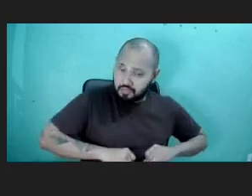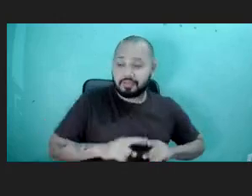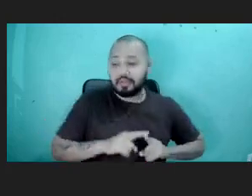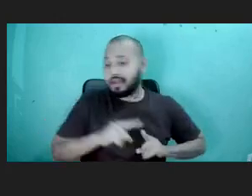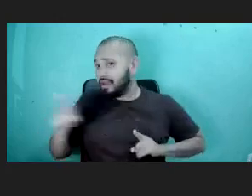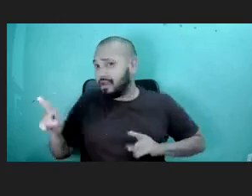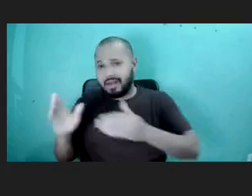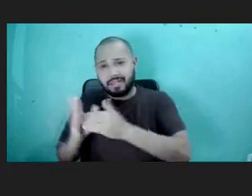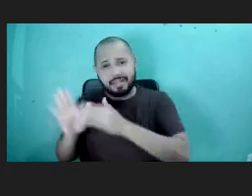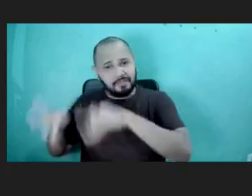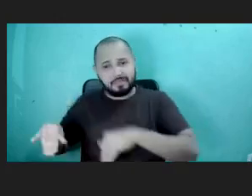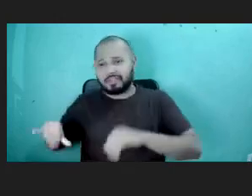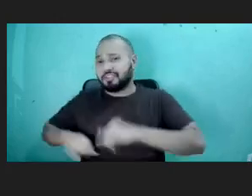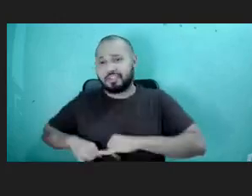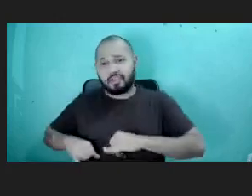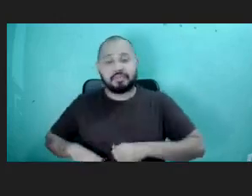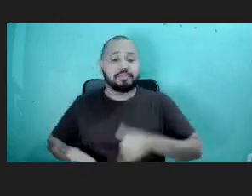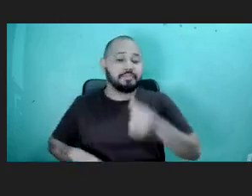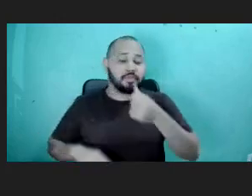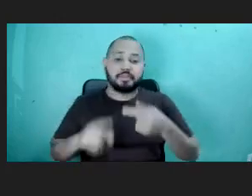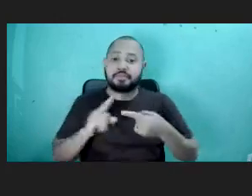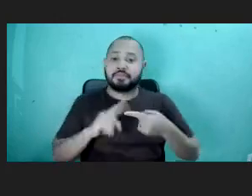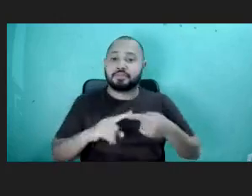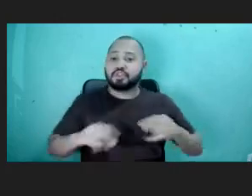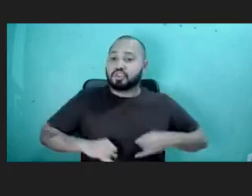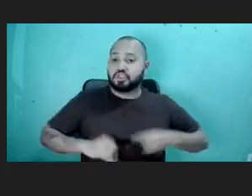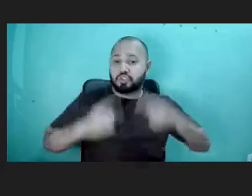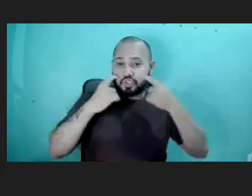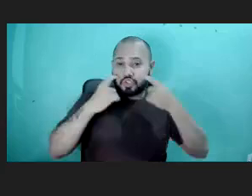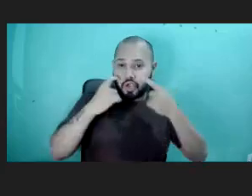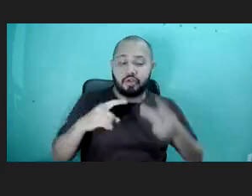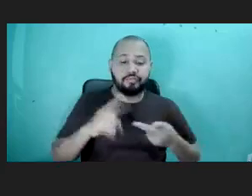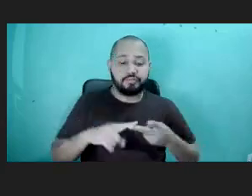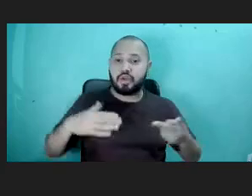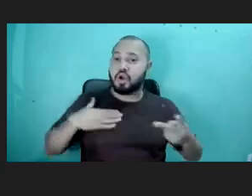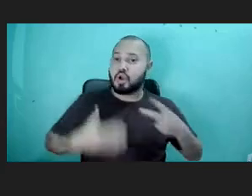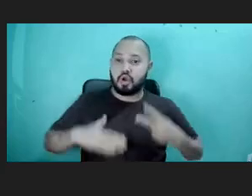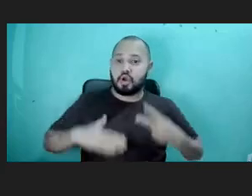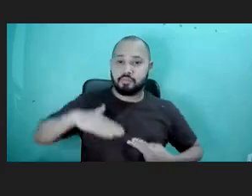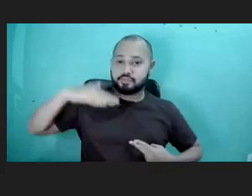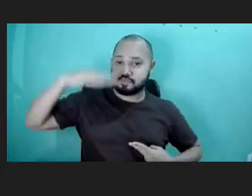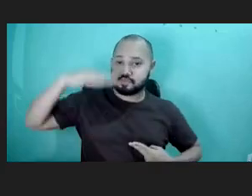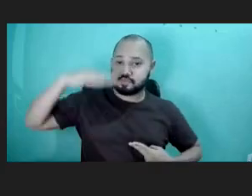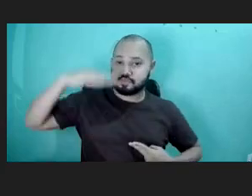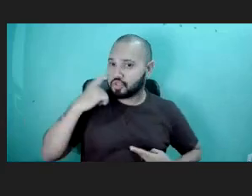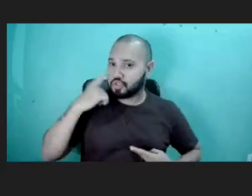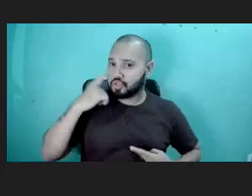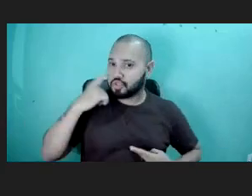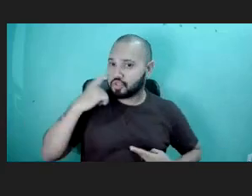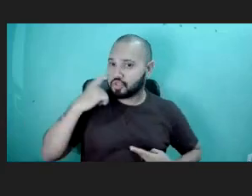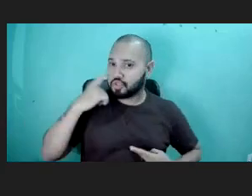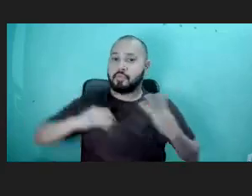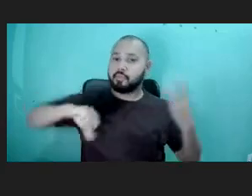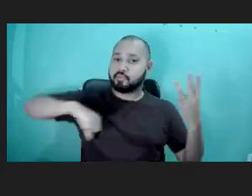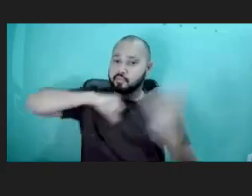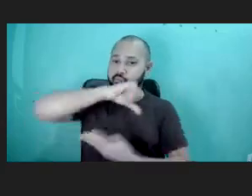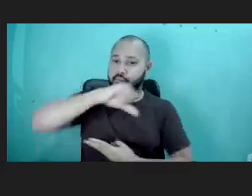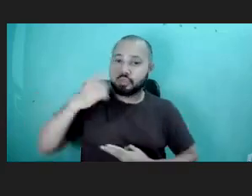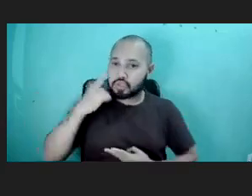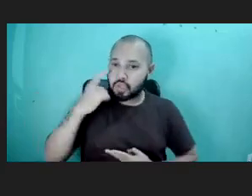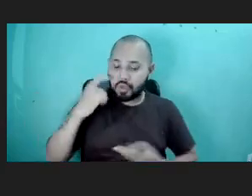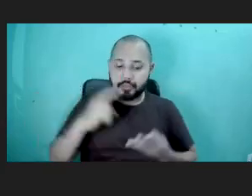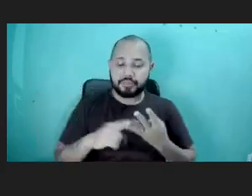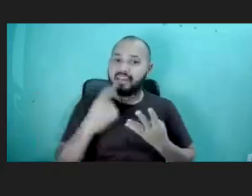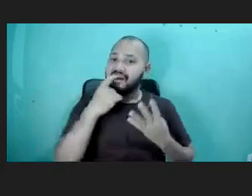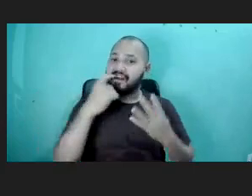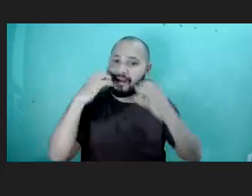a gente sofre porque o nosso corpo está crescendo, enfim, o nosso corpo se modifica ao longo do tempo, porque os dentes crescem e